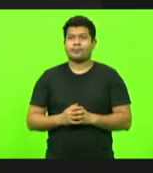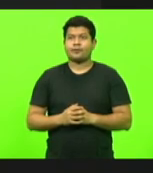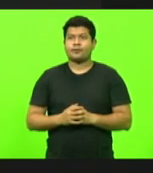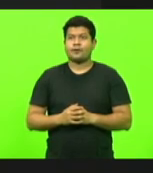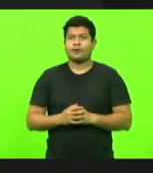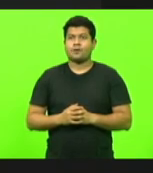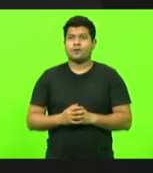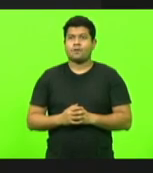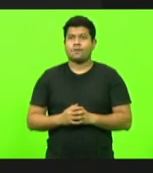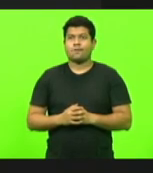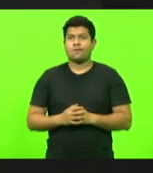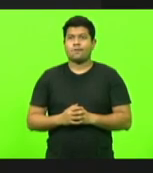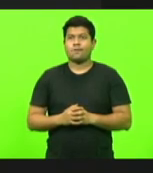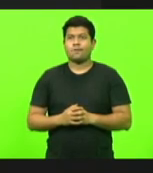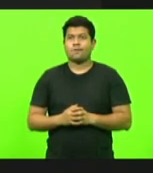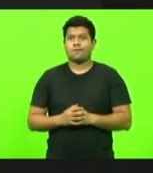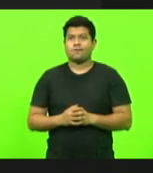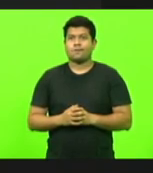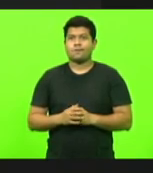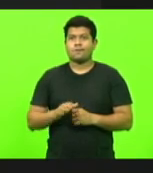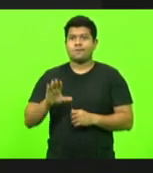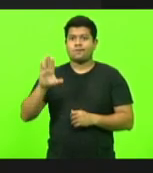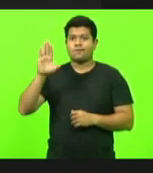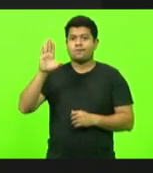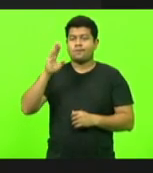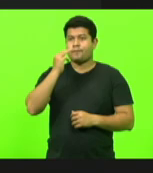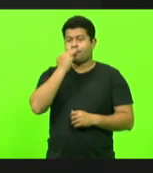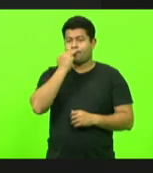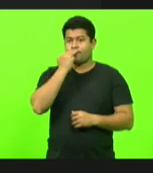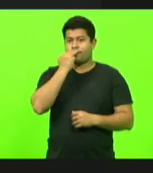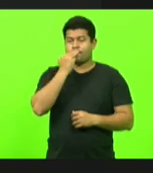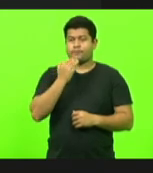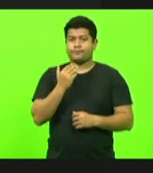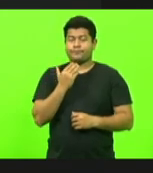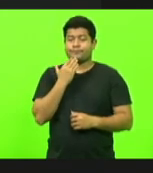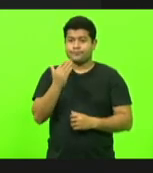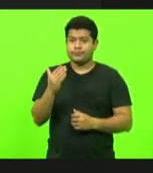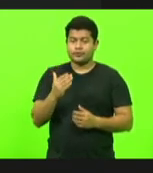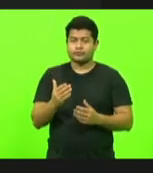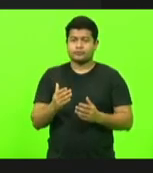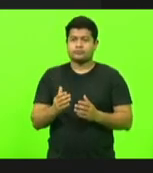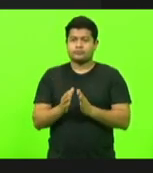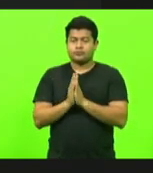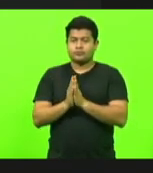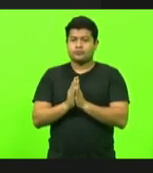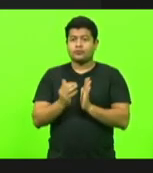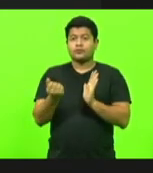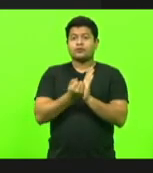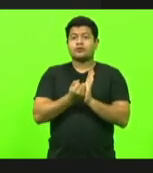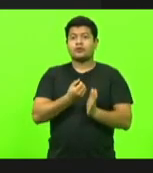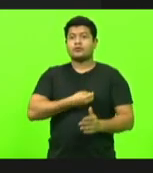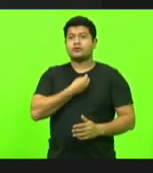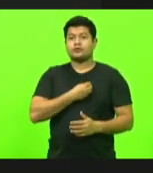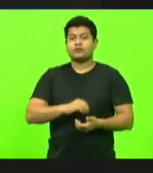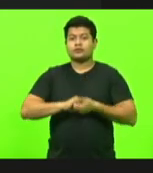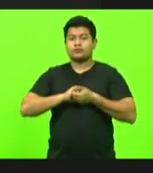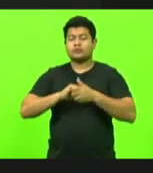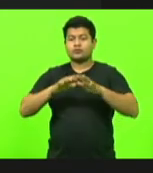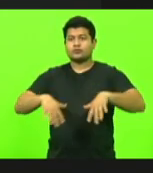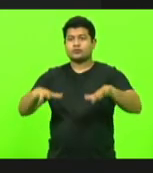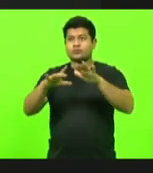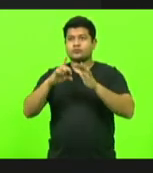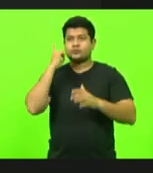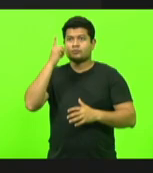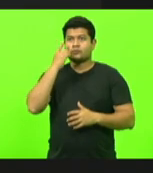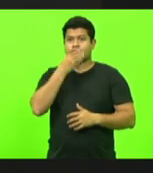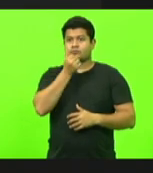Deputado Berlanda, apenas só para lhe pedir também para registrar a minha presença e cumprimentar todos os deputados e as